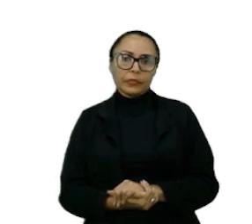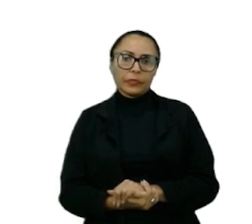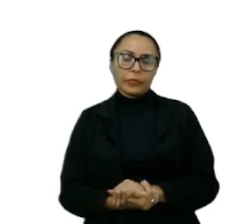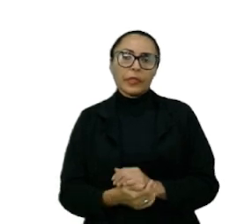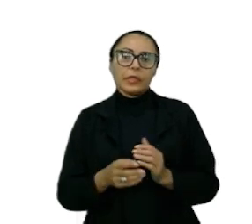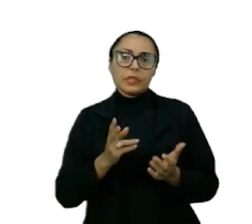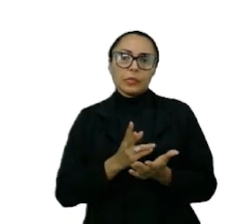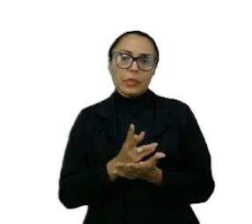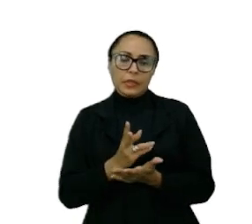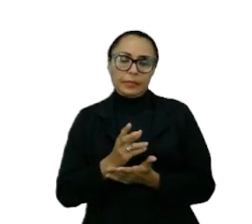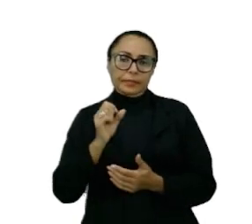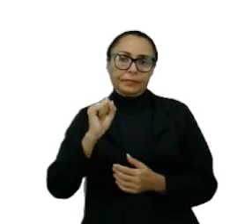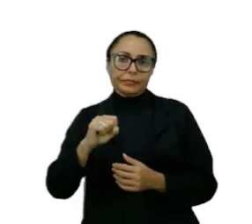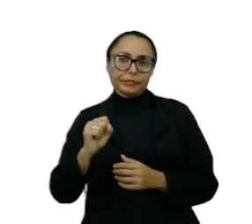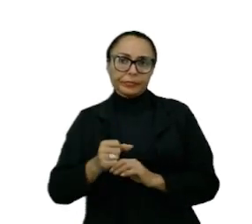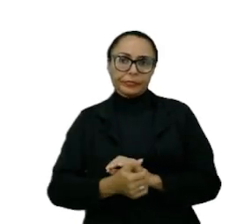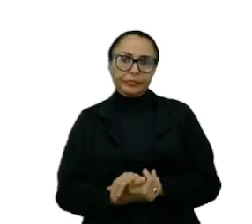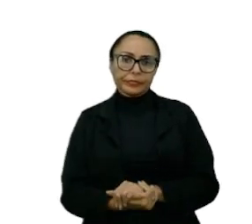auditoria